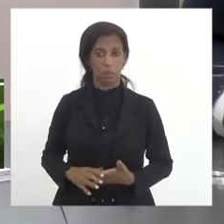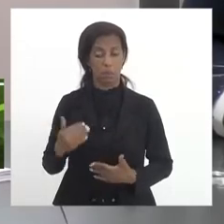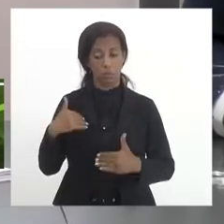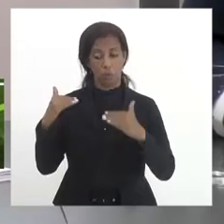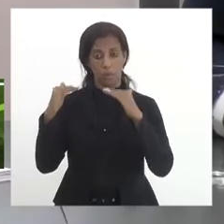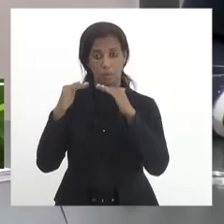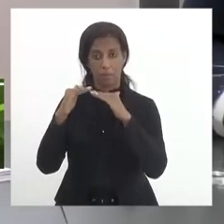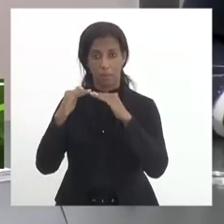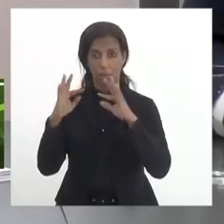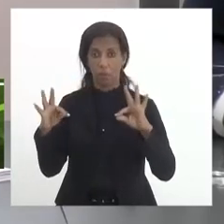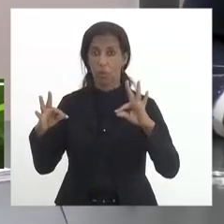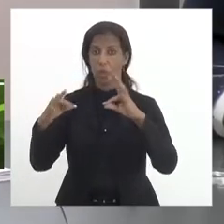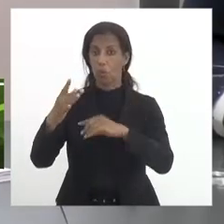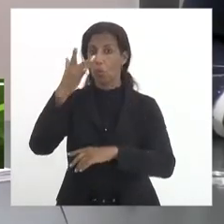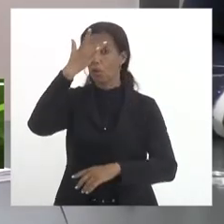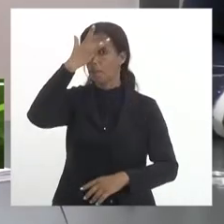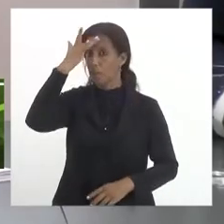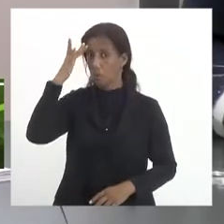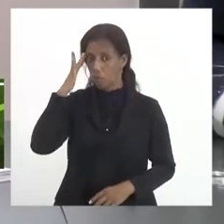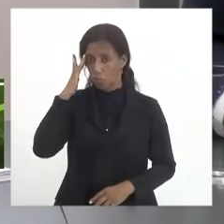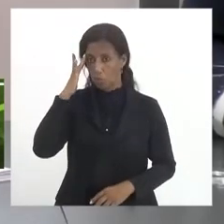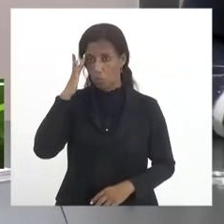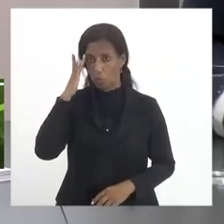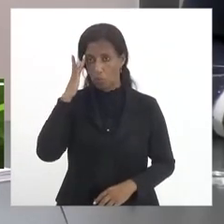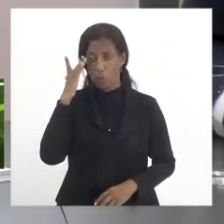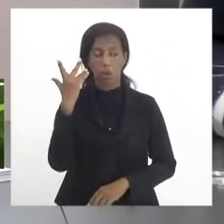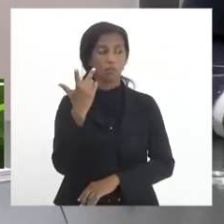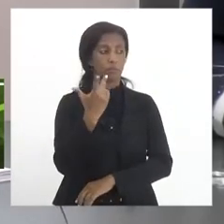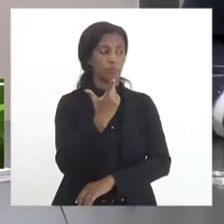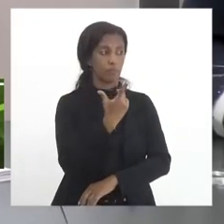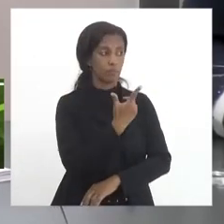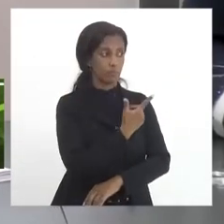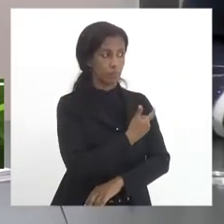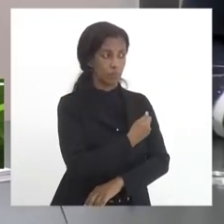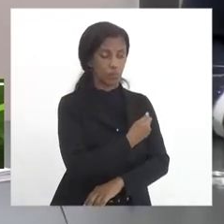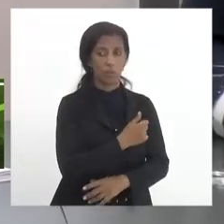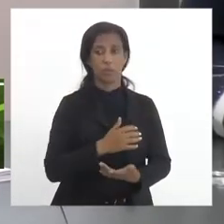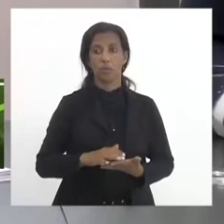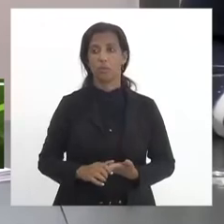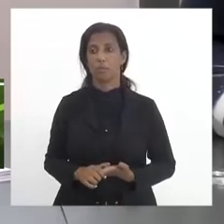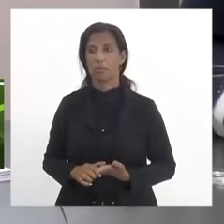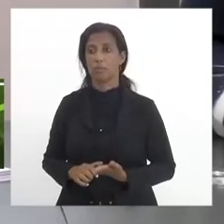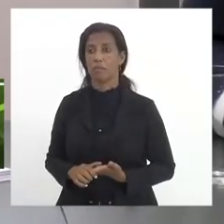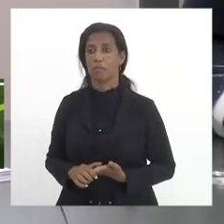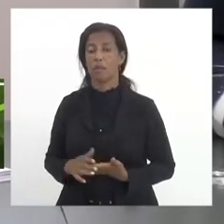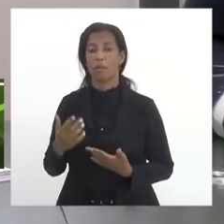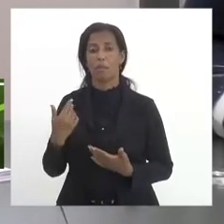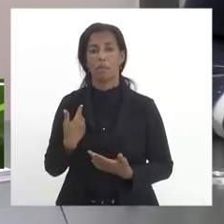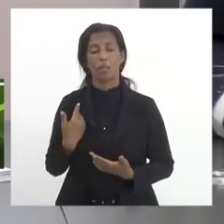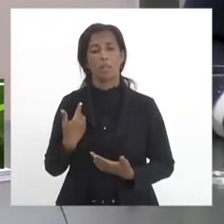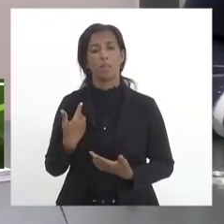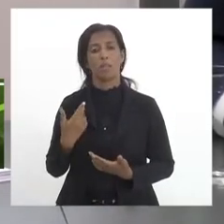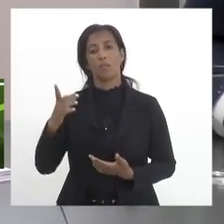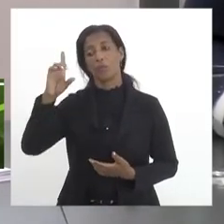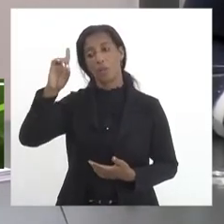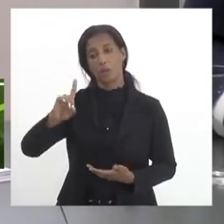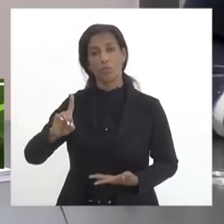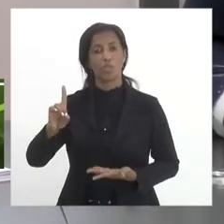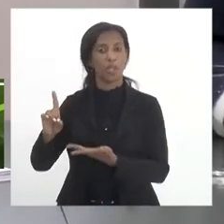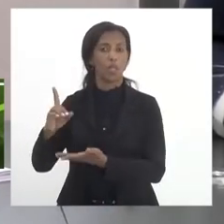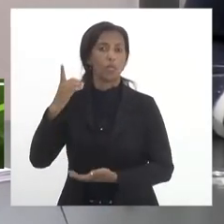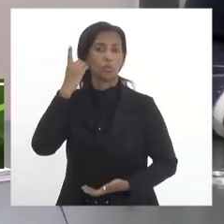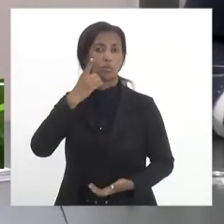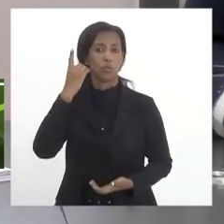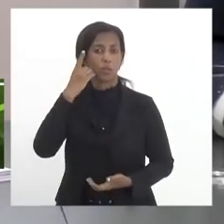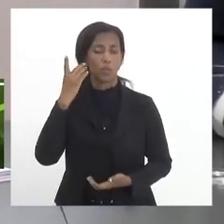favor de que toda pessoa presente certificado de imunização, continuarei votando contra... Mas eu vou defender o direito do deputado debater a matéria